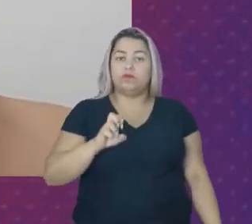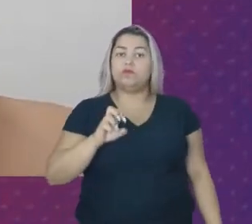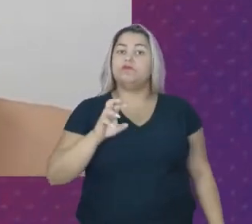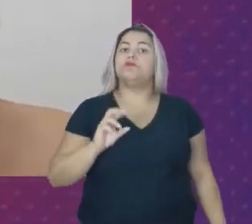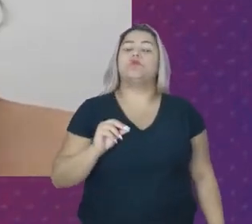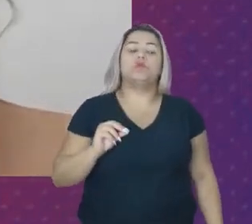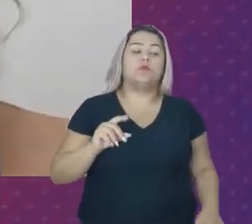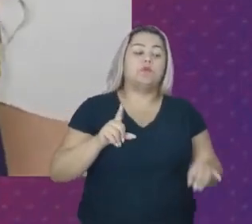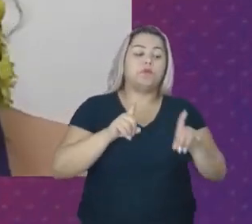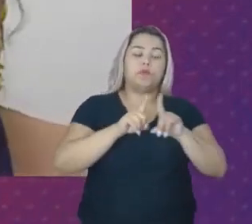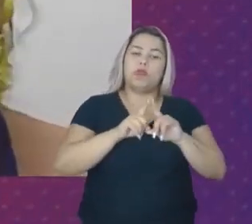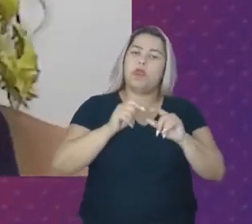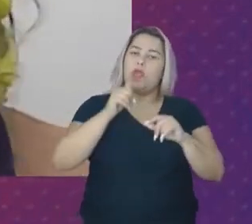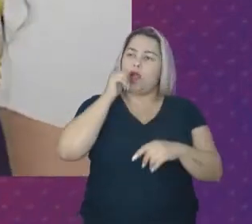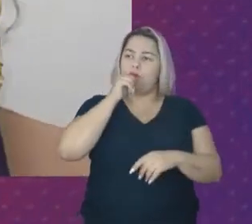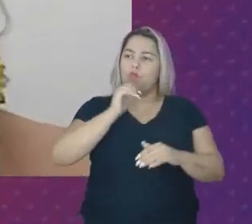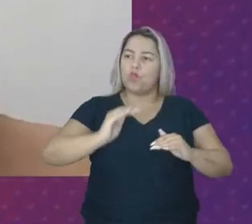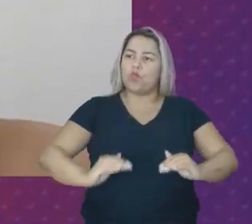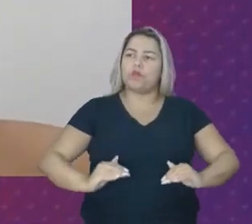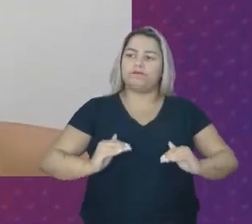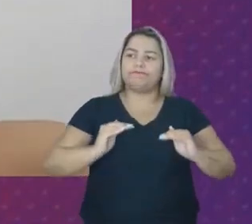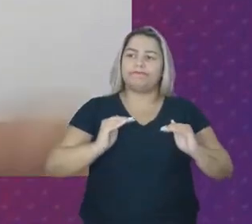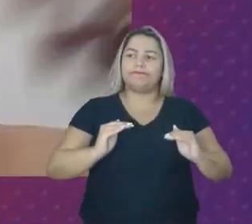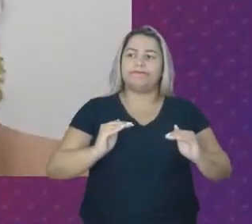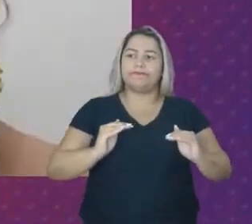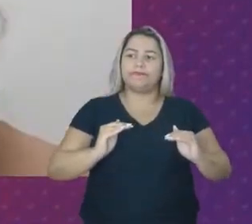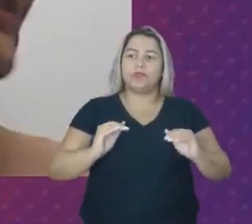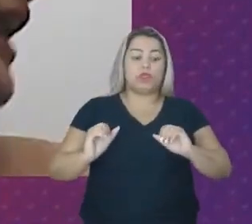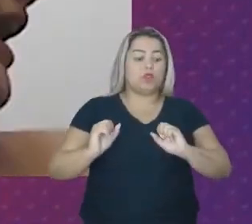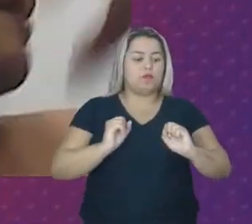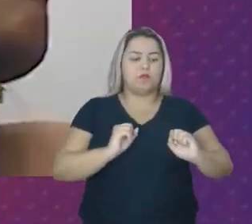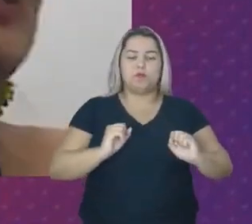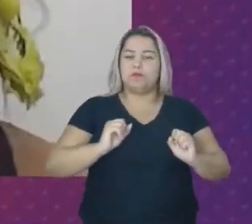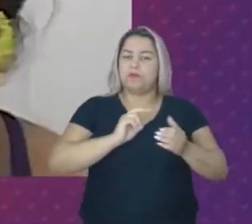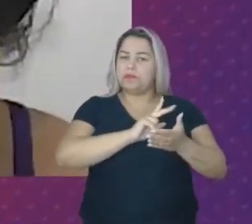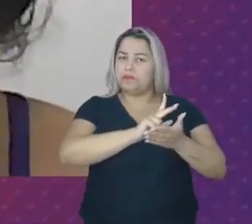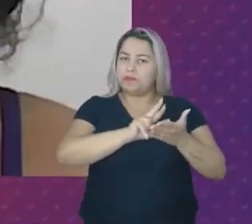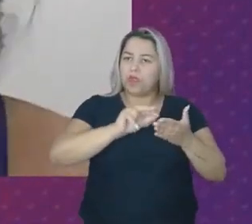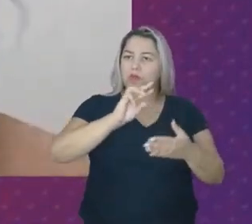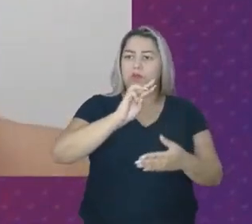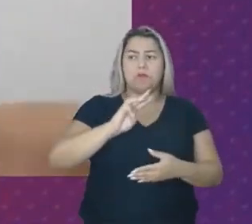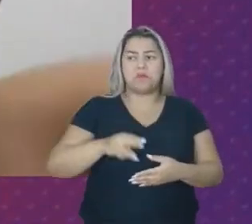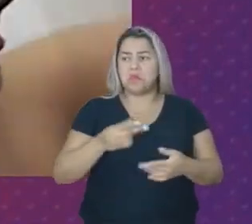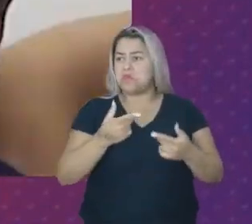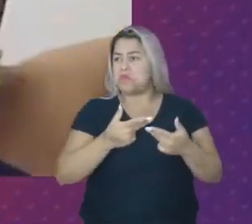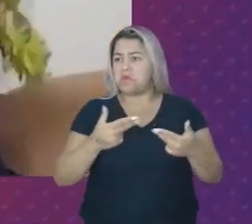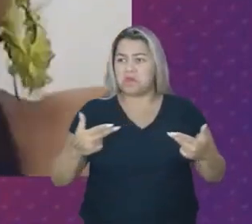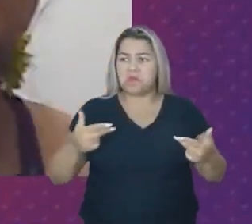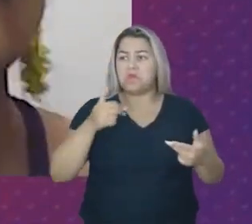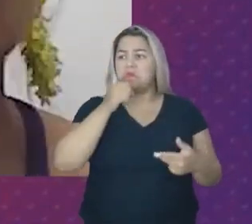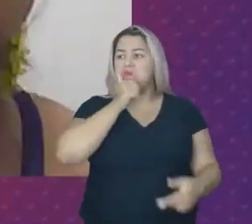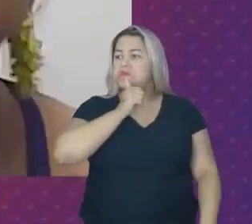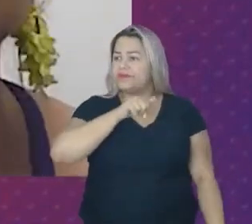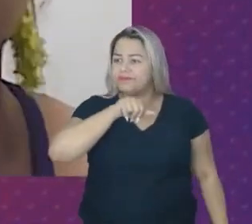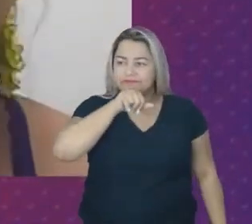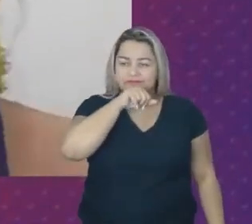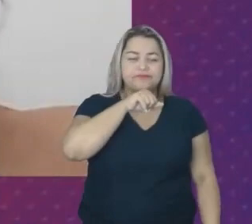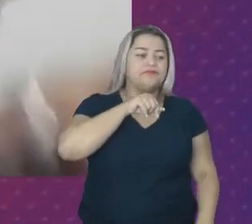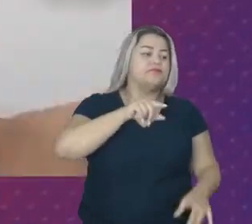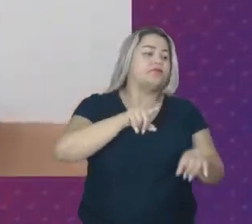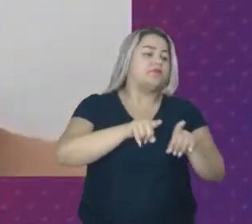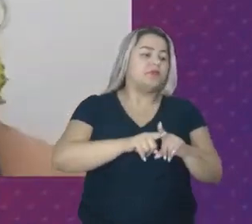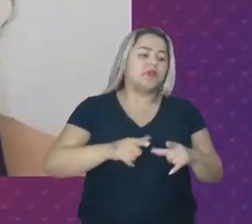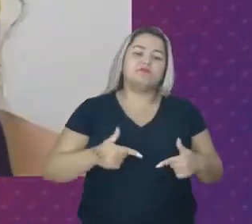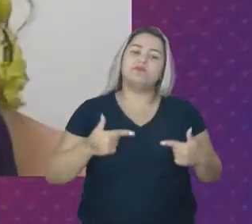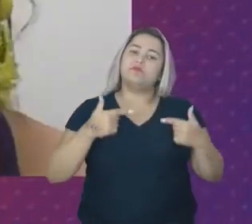como colocar a mulher naquela posição de que ela pode fazer mil coisas. Ah, ela é mãe, ela é militante, ela está